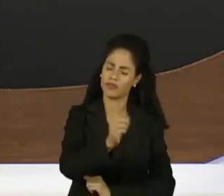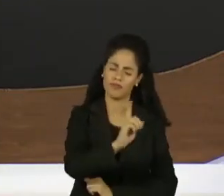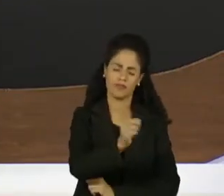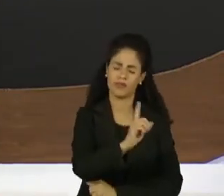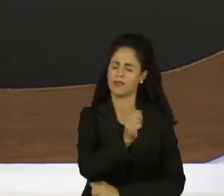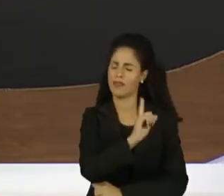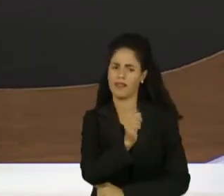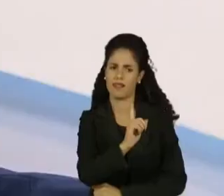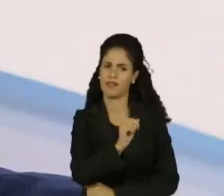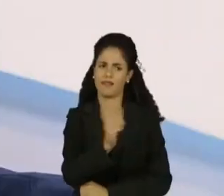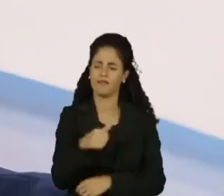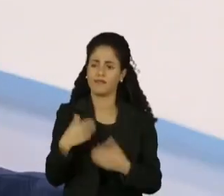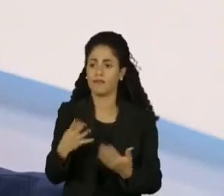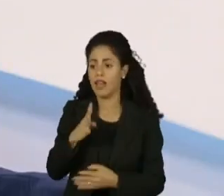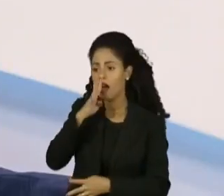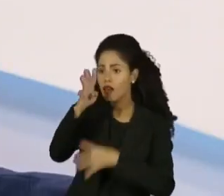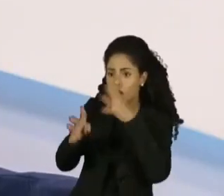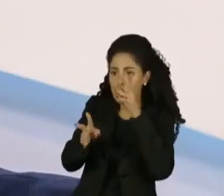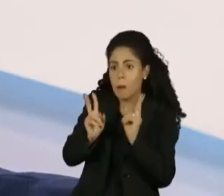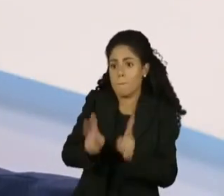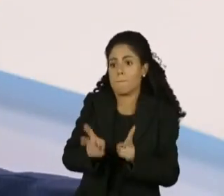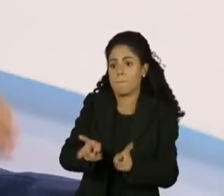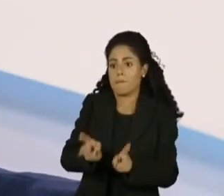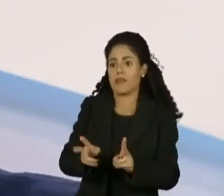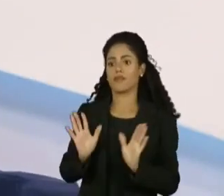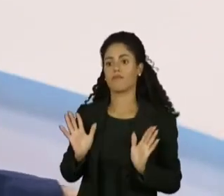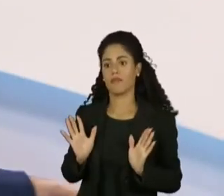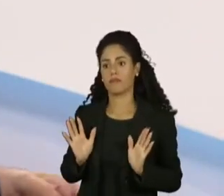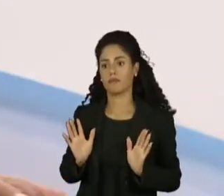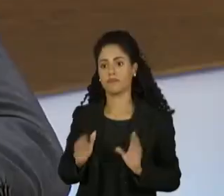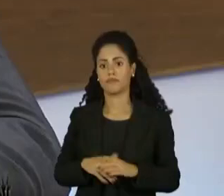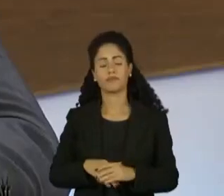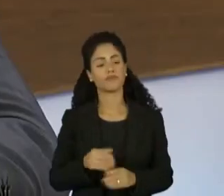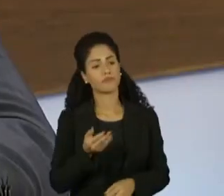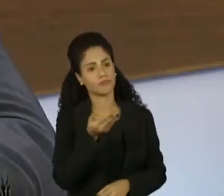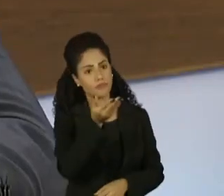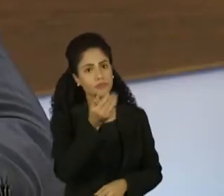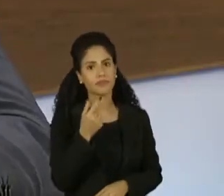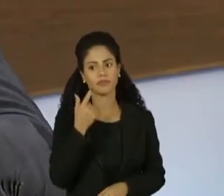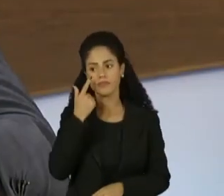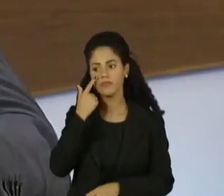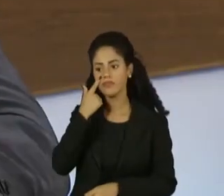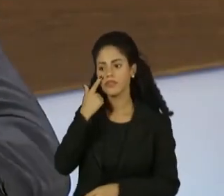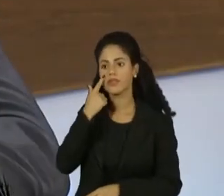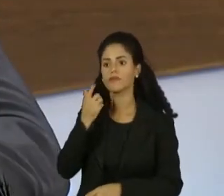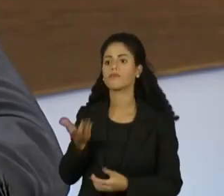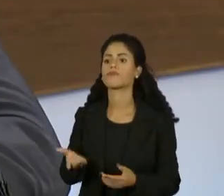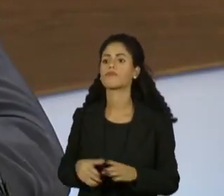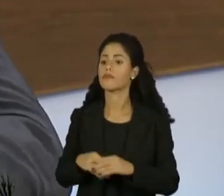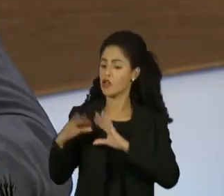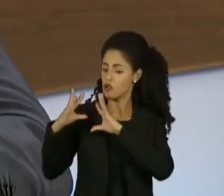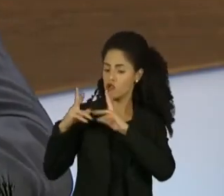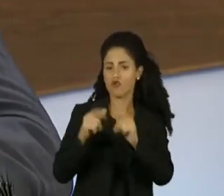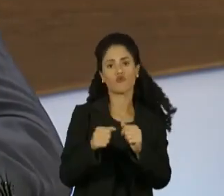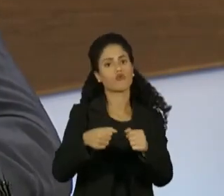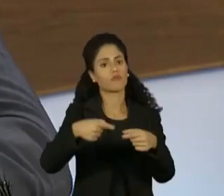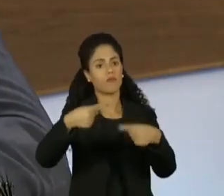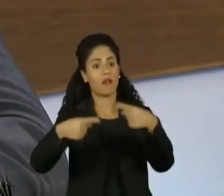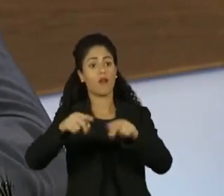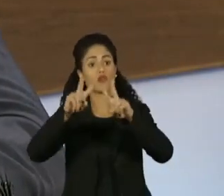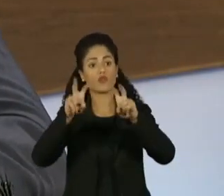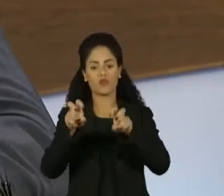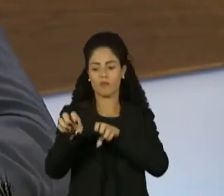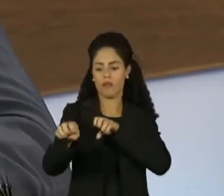prédios públicos. As acusações normalmente são as mesmas, não fizeram nem vírgula. Felipe. Senador, eu queria pegar uma questão de fundo de todos esses embates. O senhor falou rapidamente